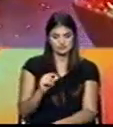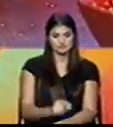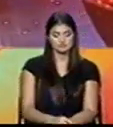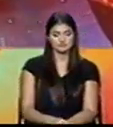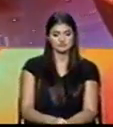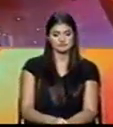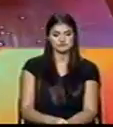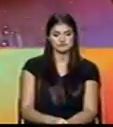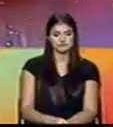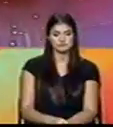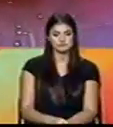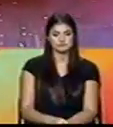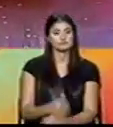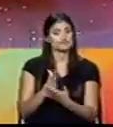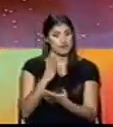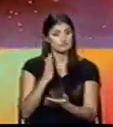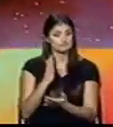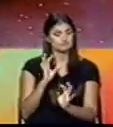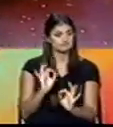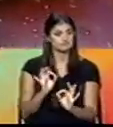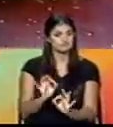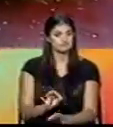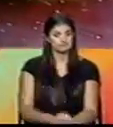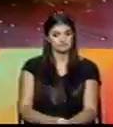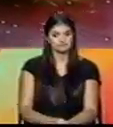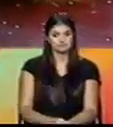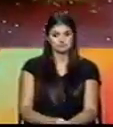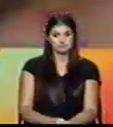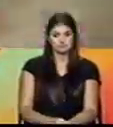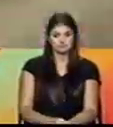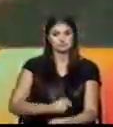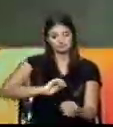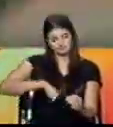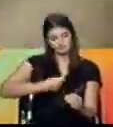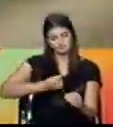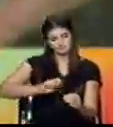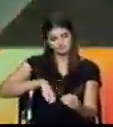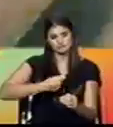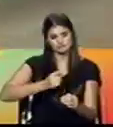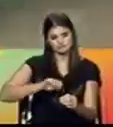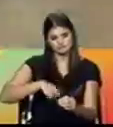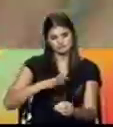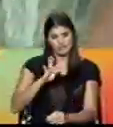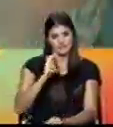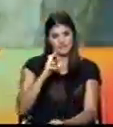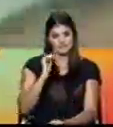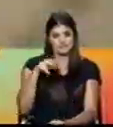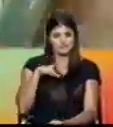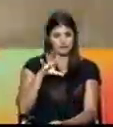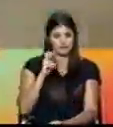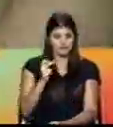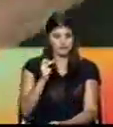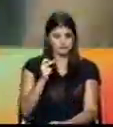Não. Vamos. Só isto? Só isto. Vamos envolver aqui a farinha com os